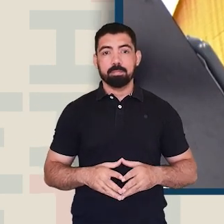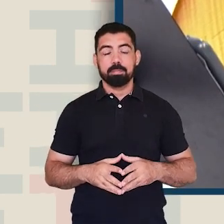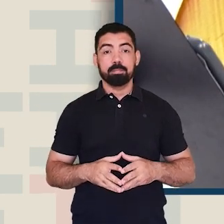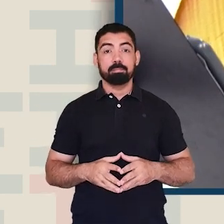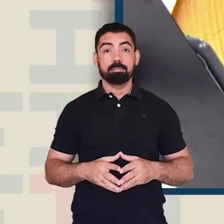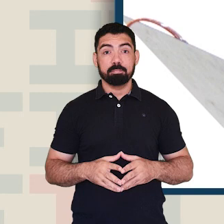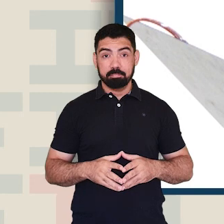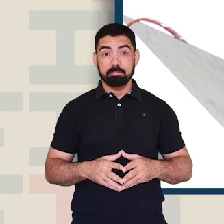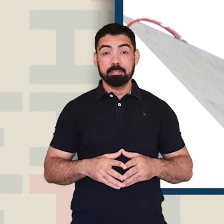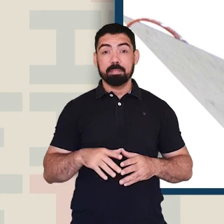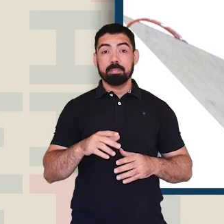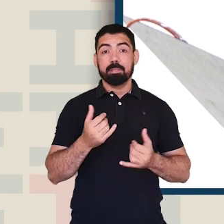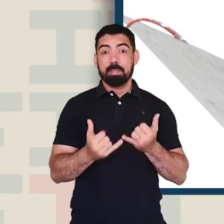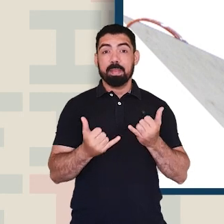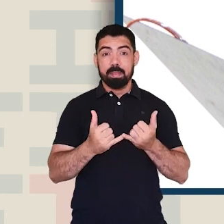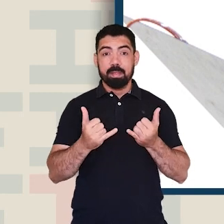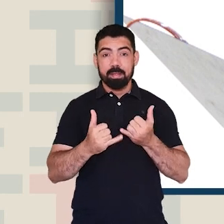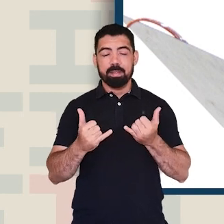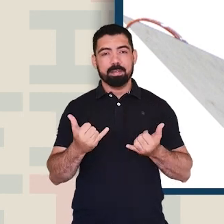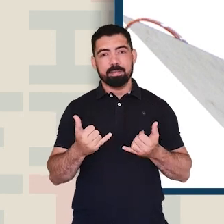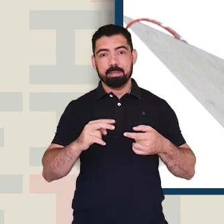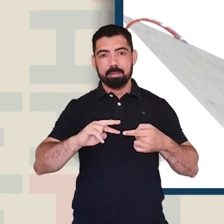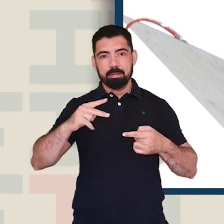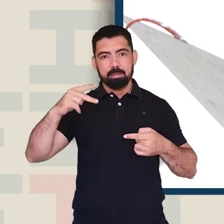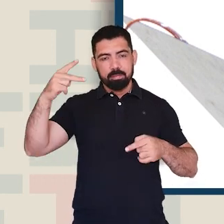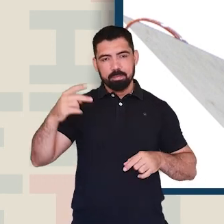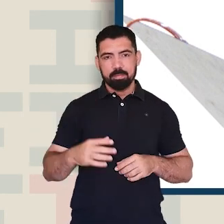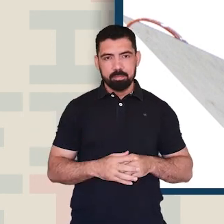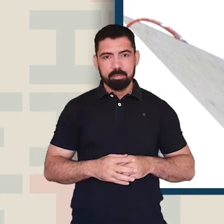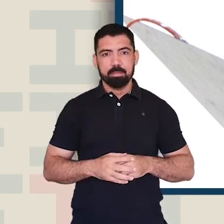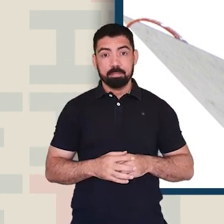Uma escala que é tipo uma escadinha, tem aquelas.